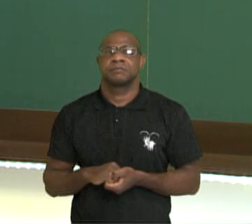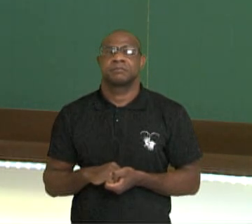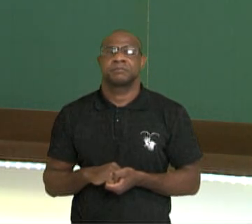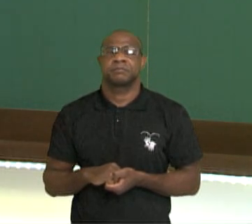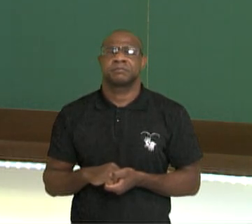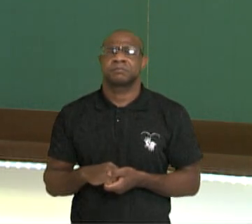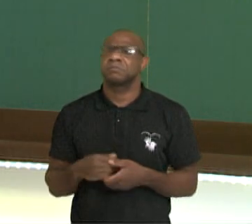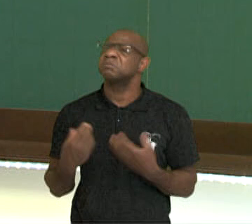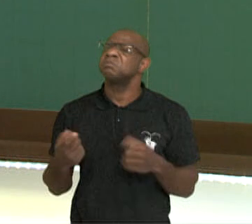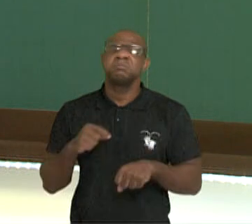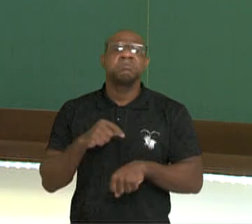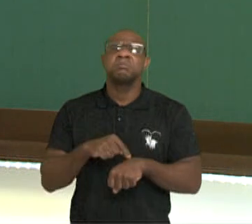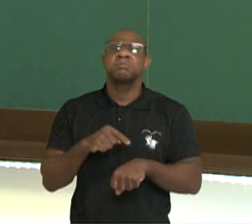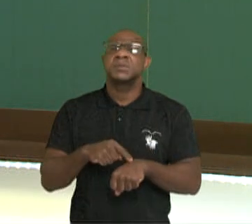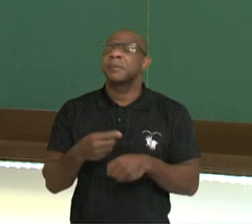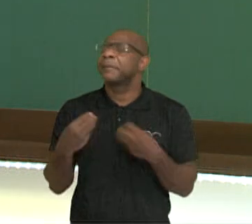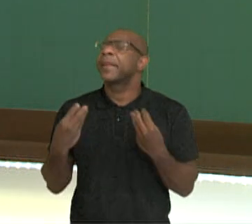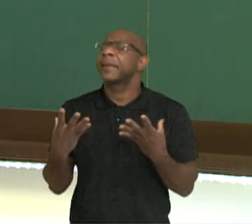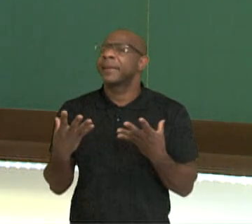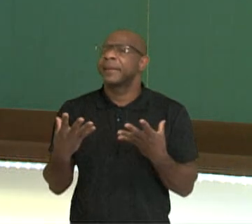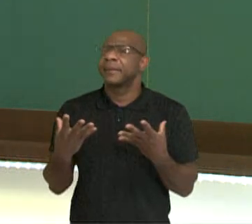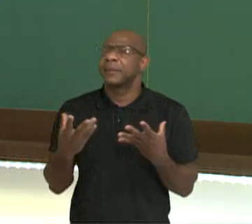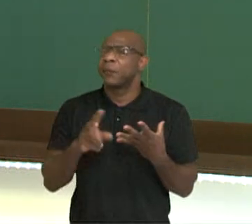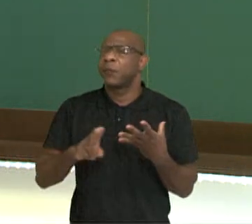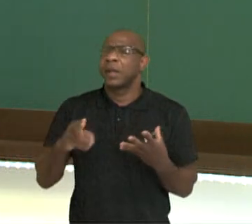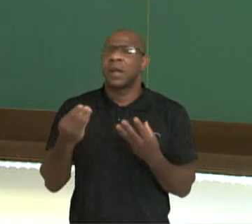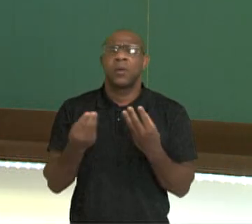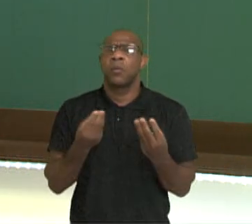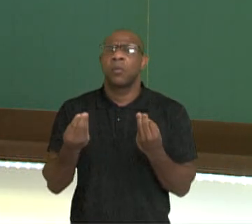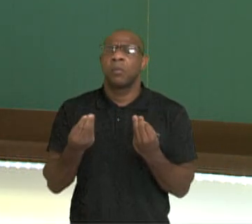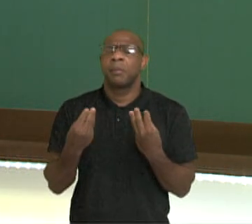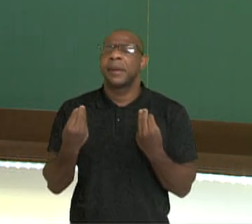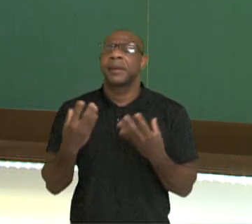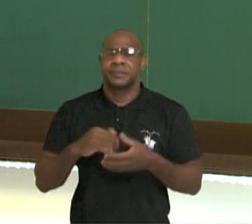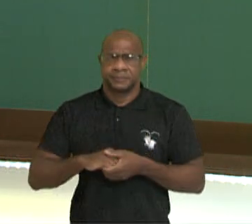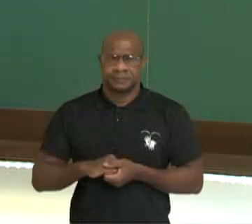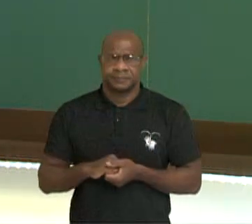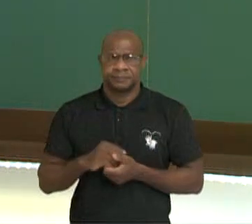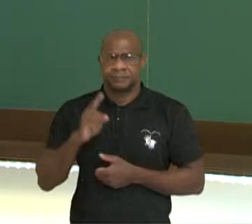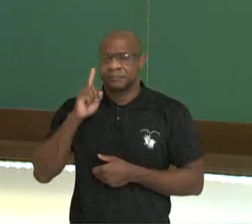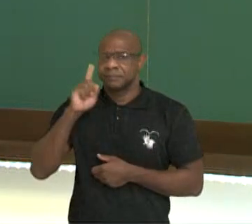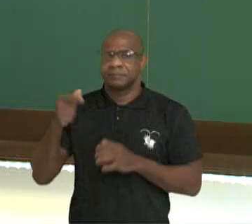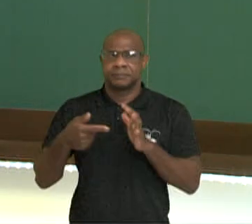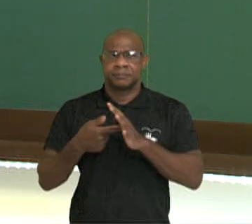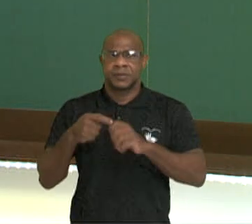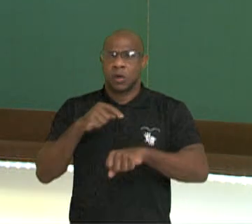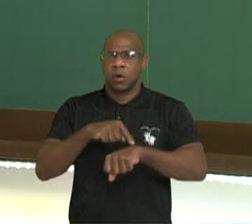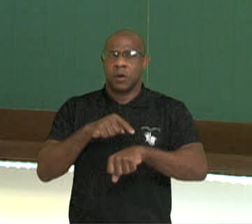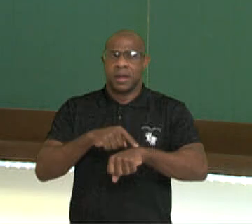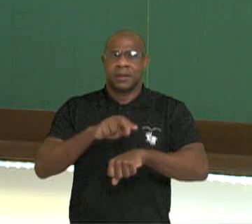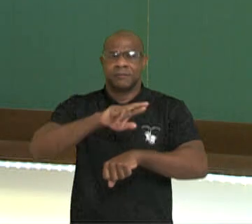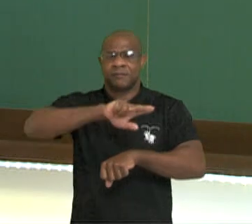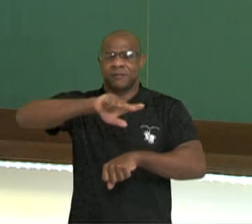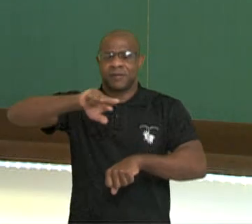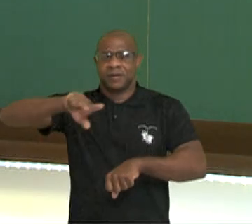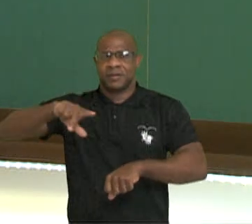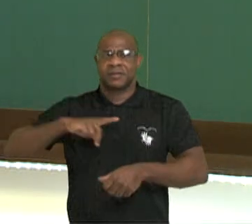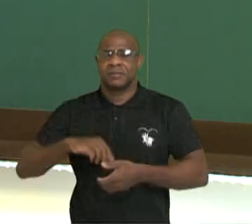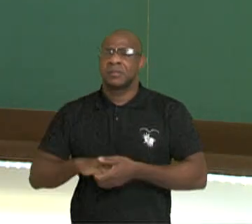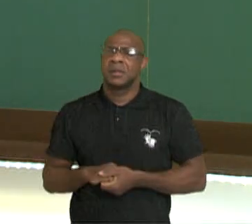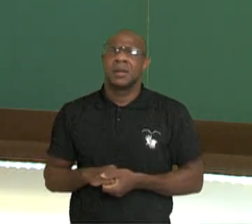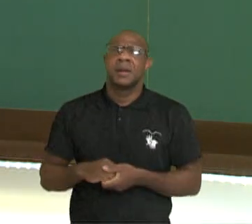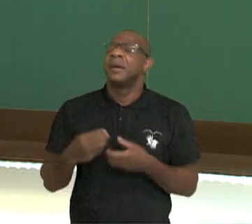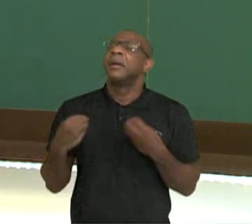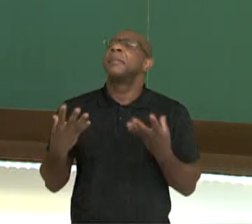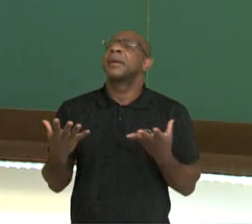horários? Aqui só uma representação, né, nos relógios. Olha aqui, ó, eles servem para quê?